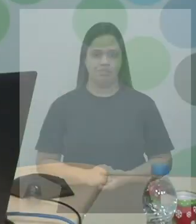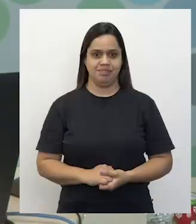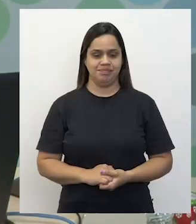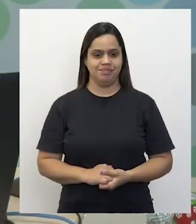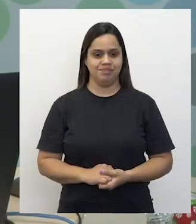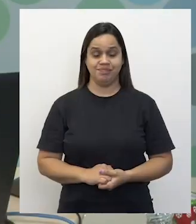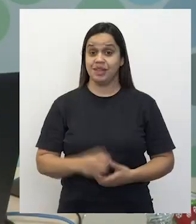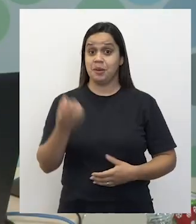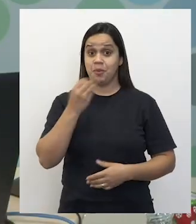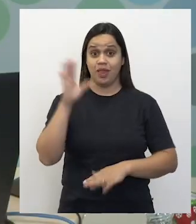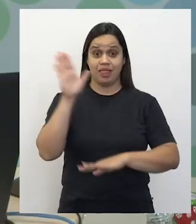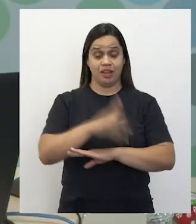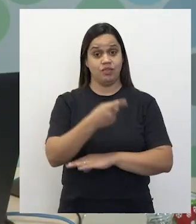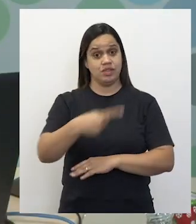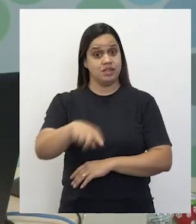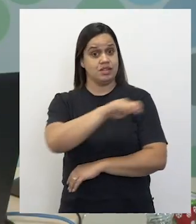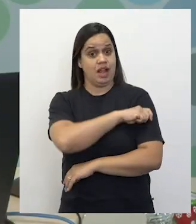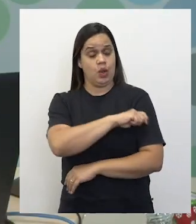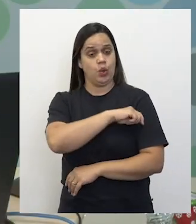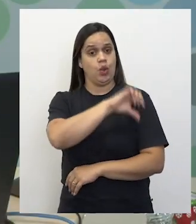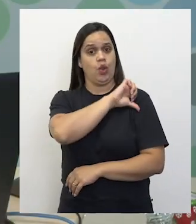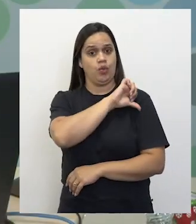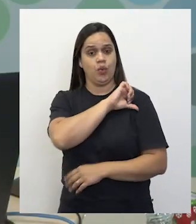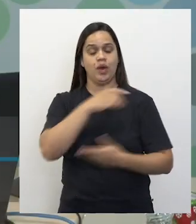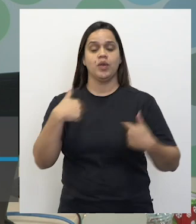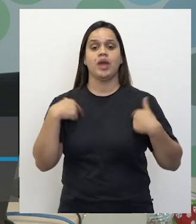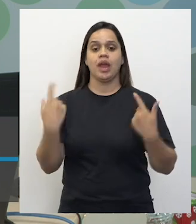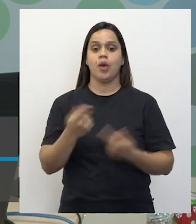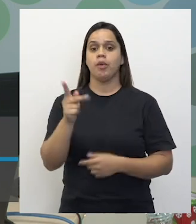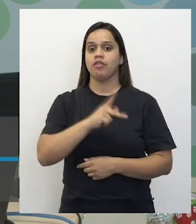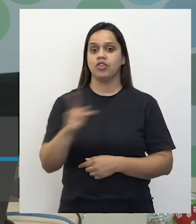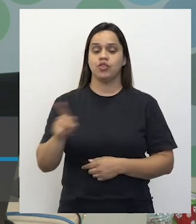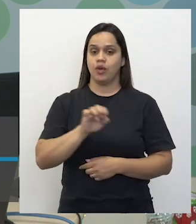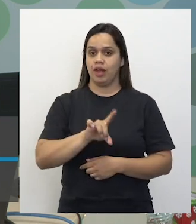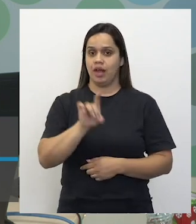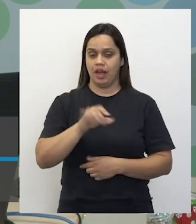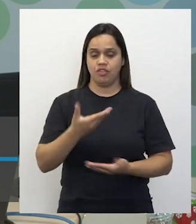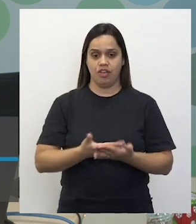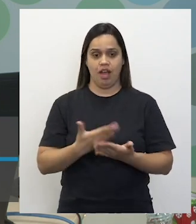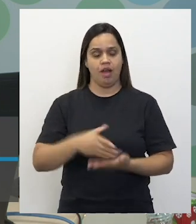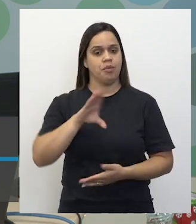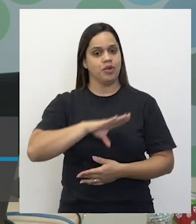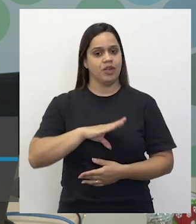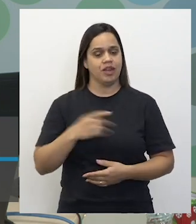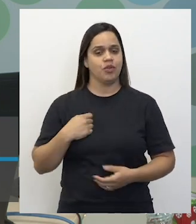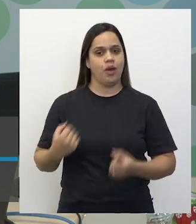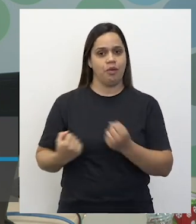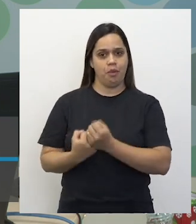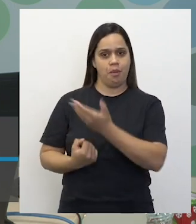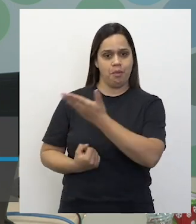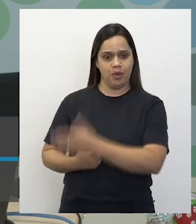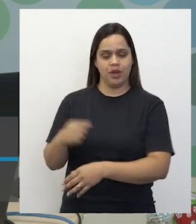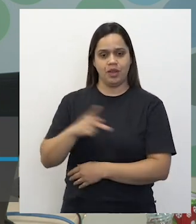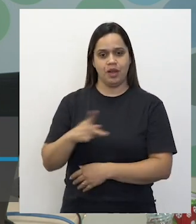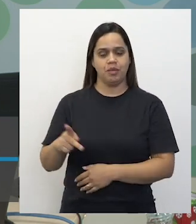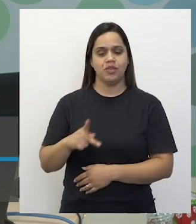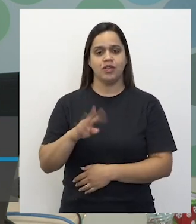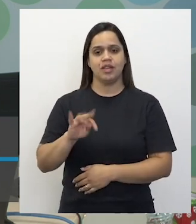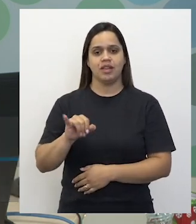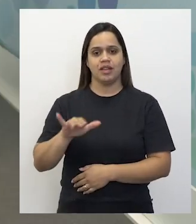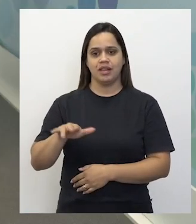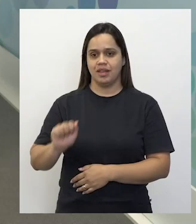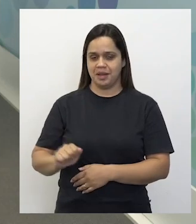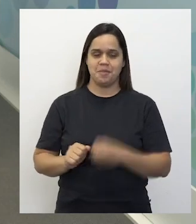Boa tarde, alunos do nono ano. Eu sou o professor Ed, estamos aqui para uma aula de português. Estou aqui moderando a aula da professora Tayana. Boa tarde, Tayana.